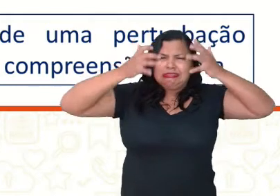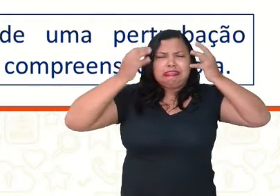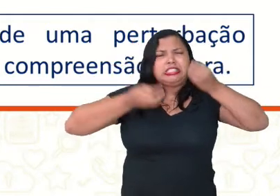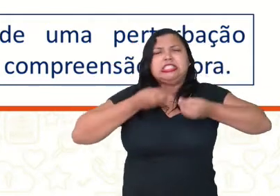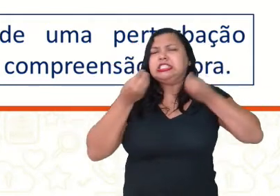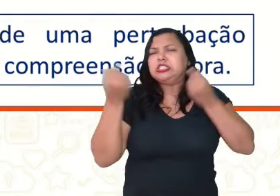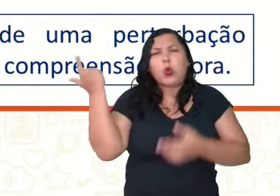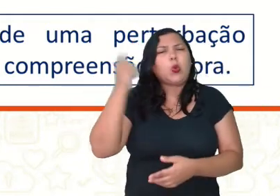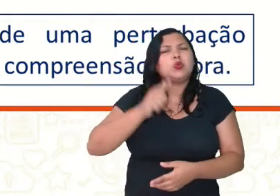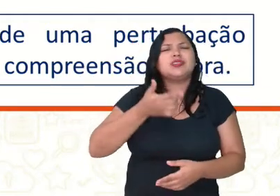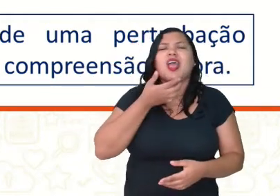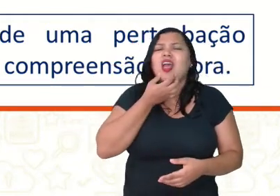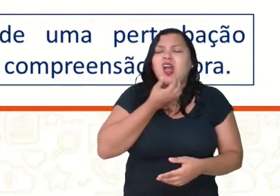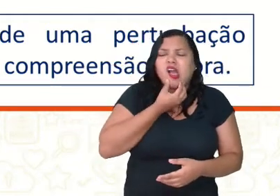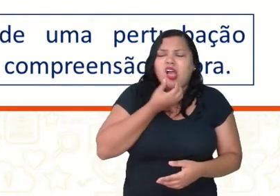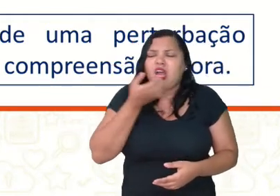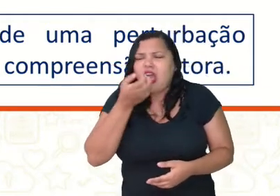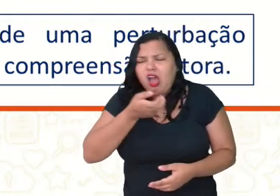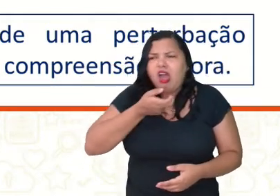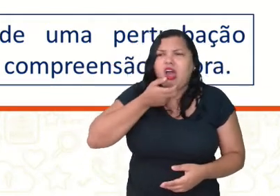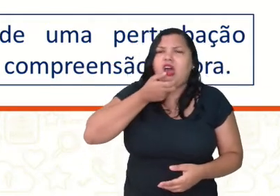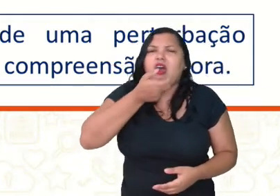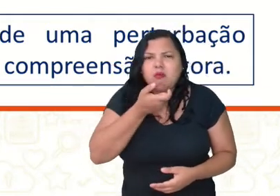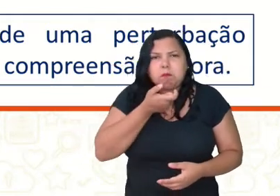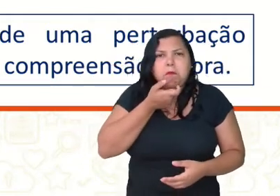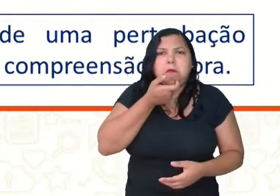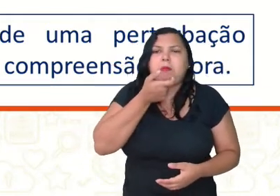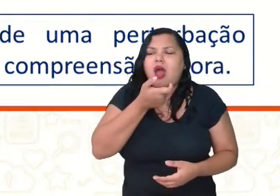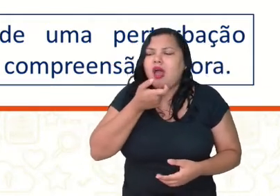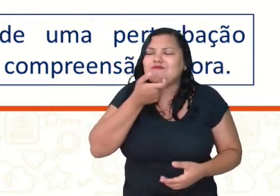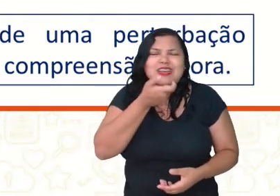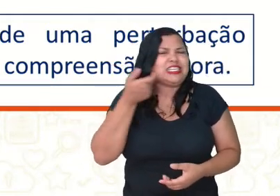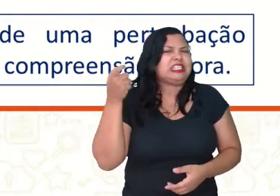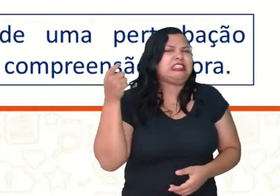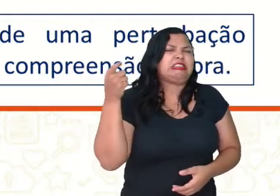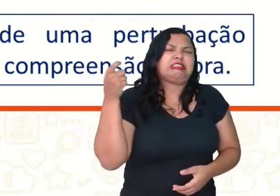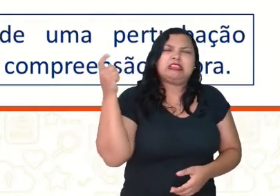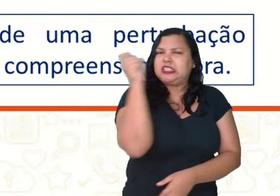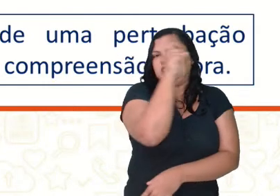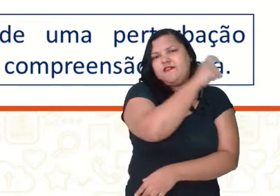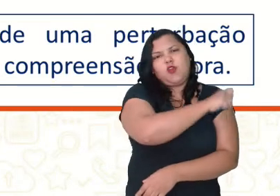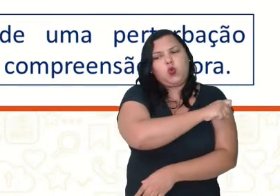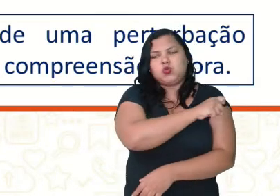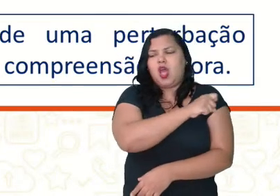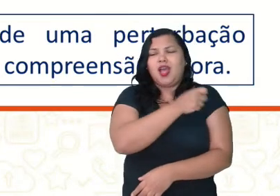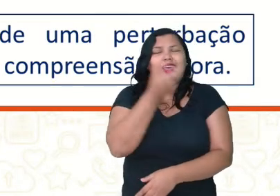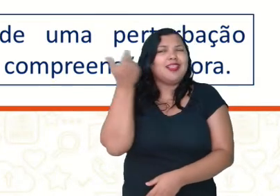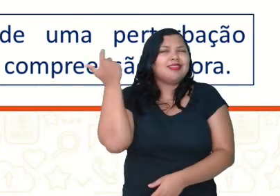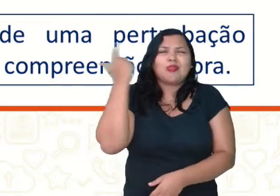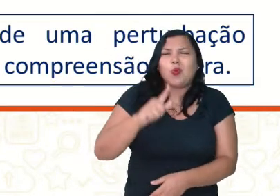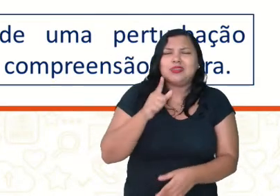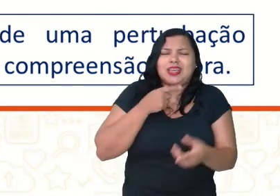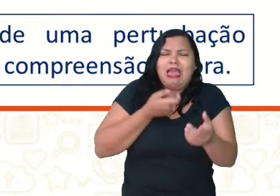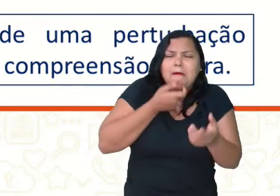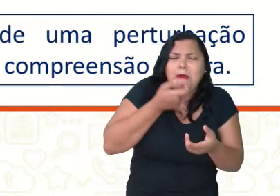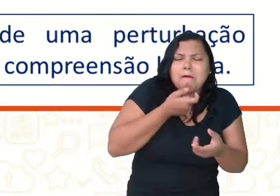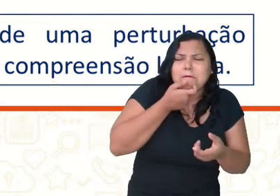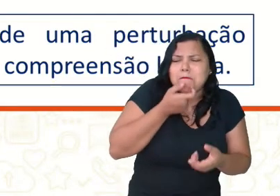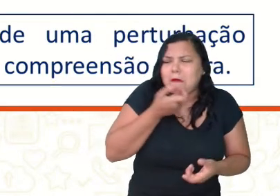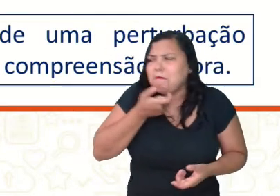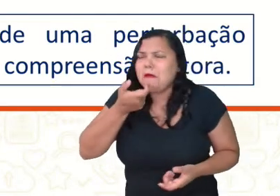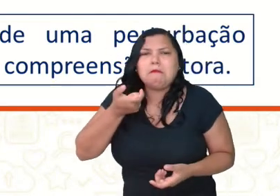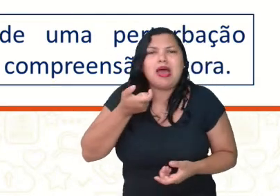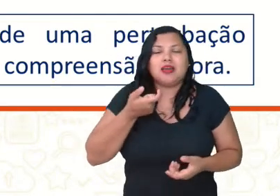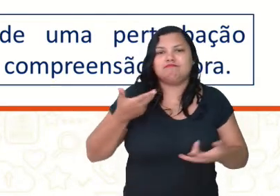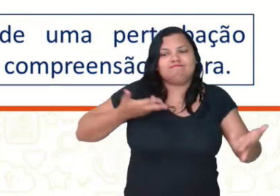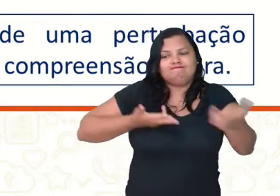fonológica. Geralmente, as pessoas que têm dislexia, elas têm uma dificuldade muito grande em fazer análise fonológica e estabelecer